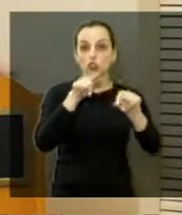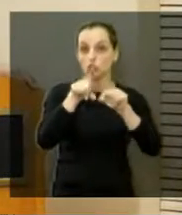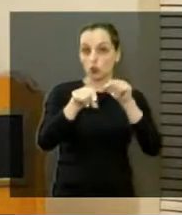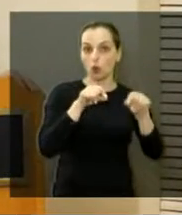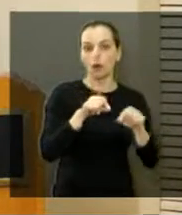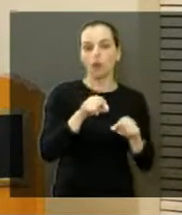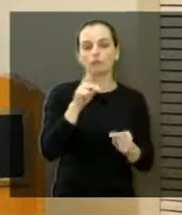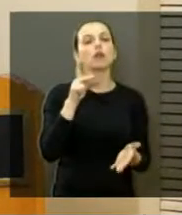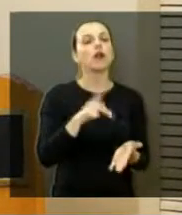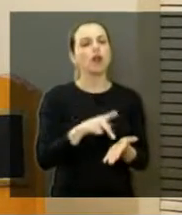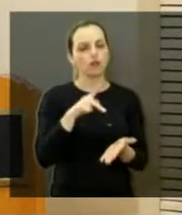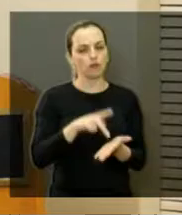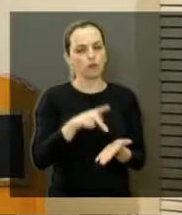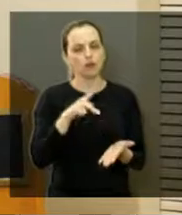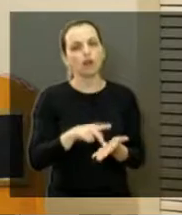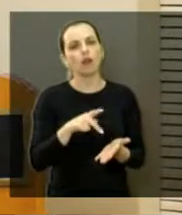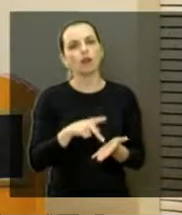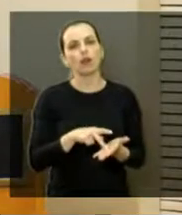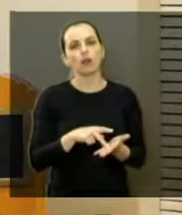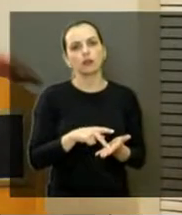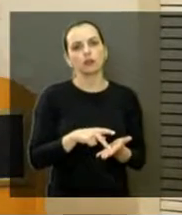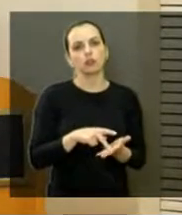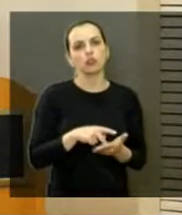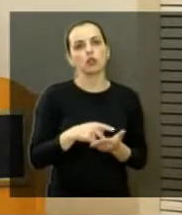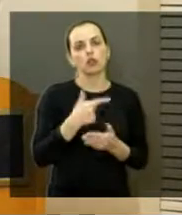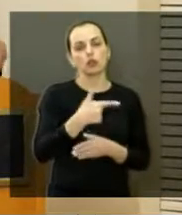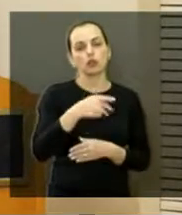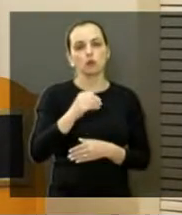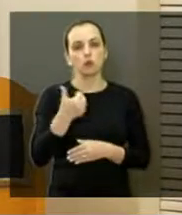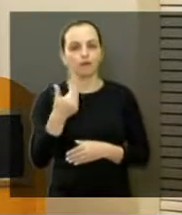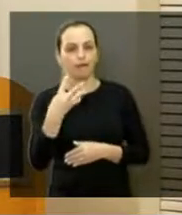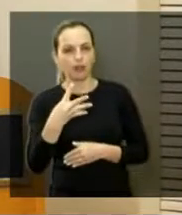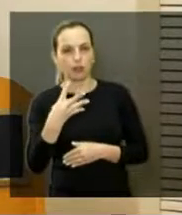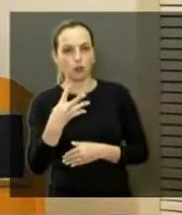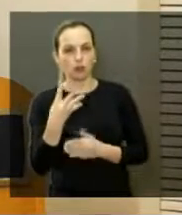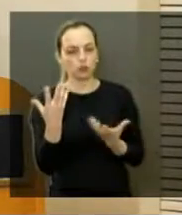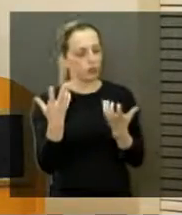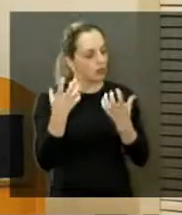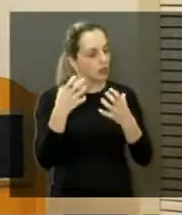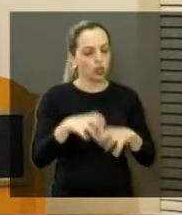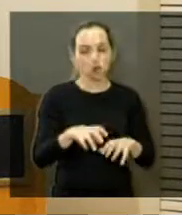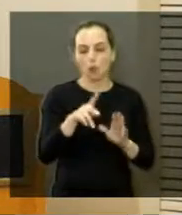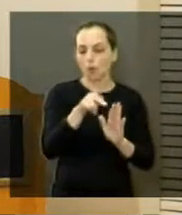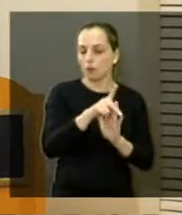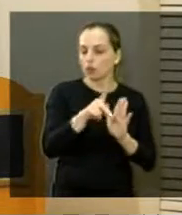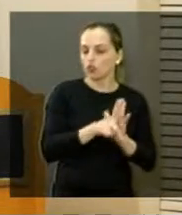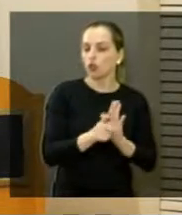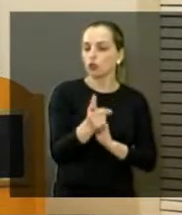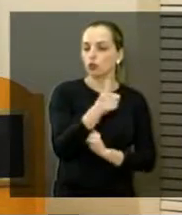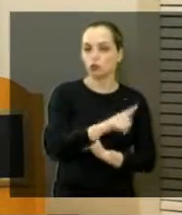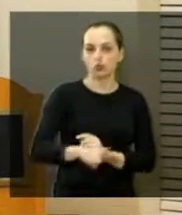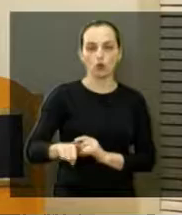pura verdade, Santana, é pura verdade isso daí. Em 2014 foi rejeitado, está vindo um projeto de novo.